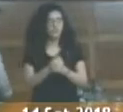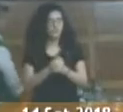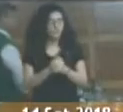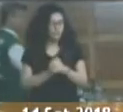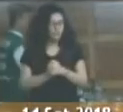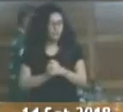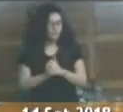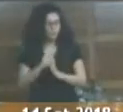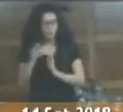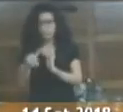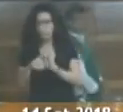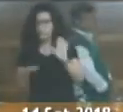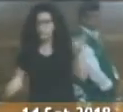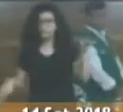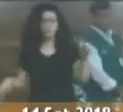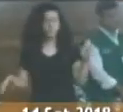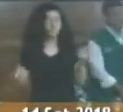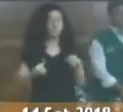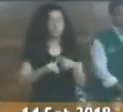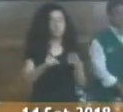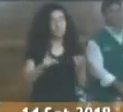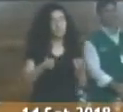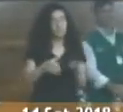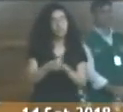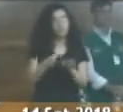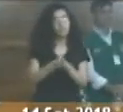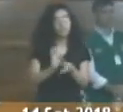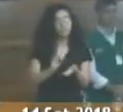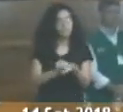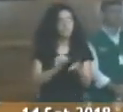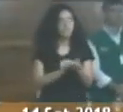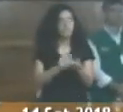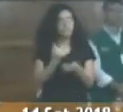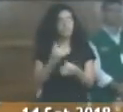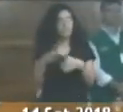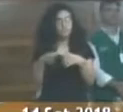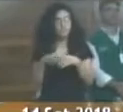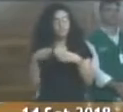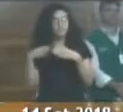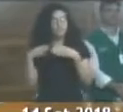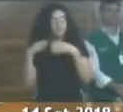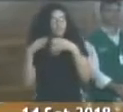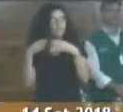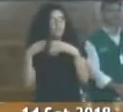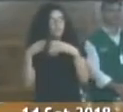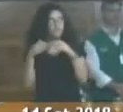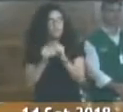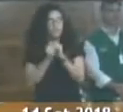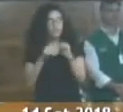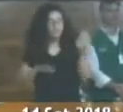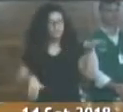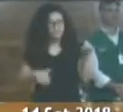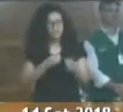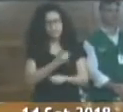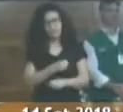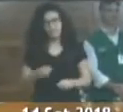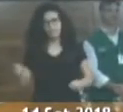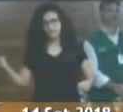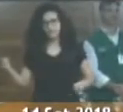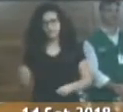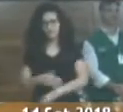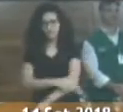todas as praias, e ele não se faz presente. Um grupo saiu à frente, novamente o Abraão, com a Praia Grande, que são as